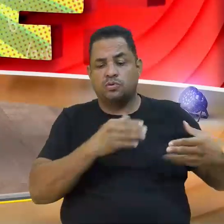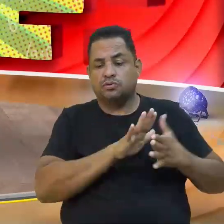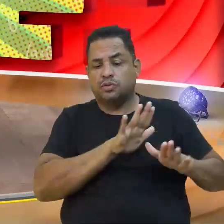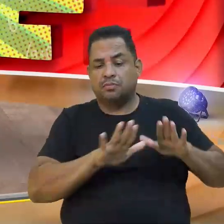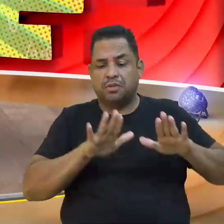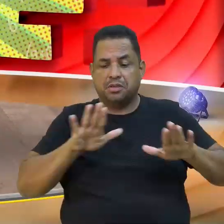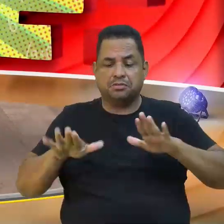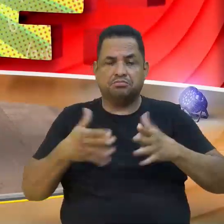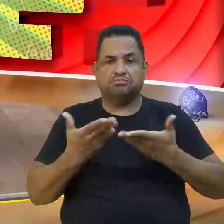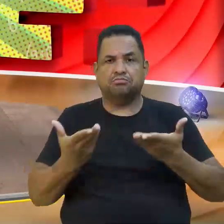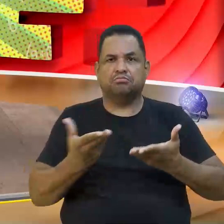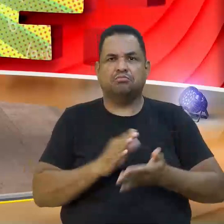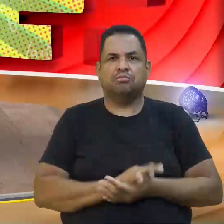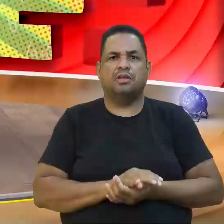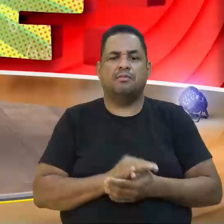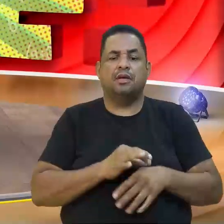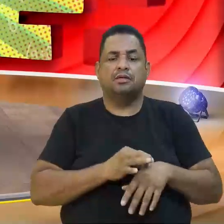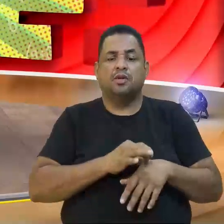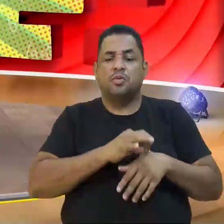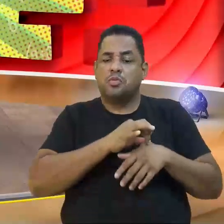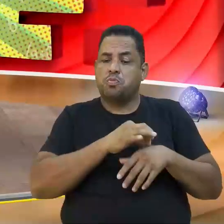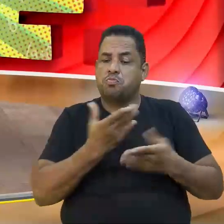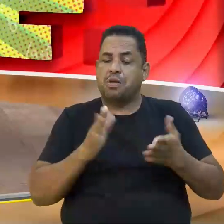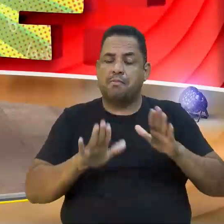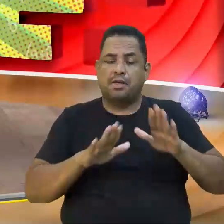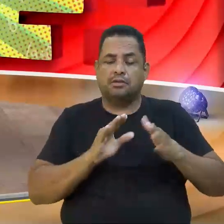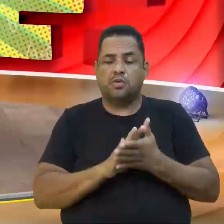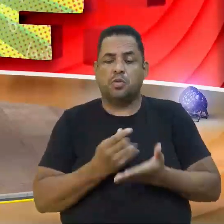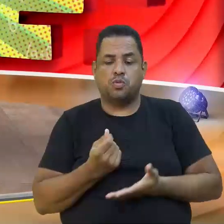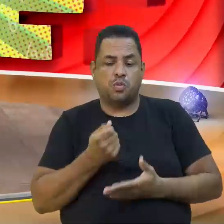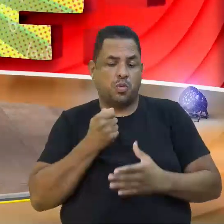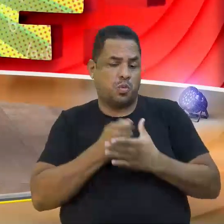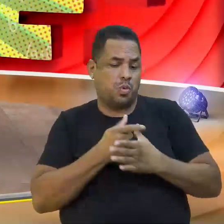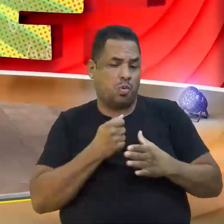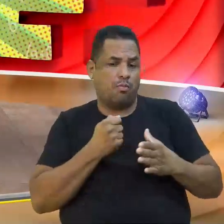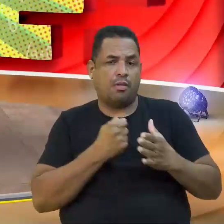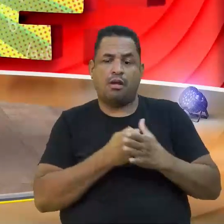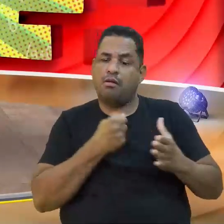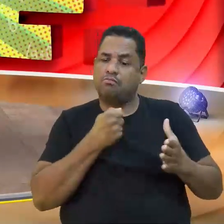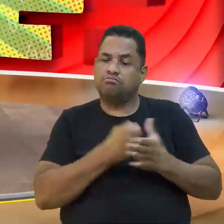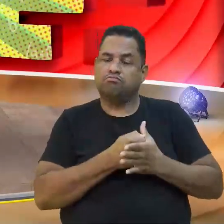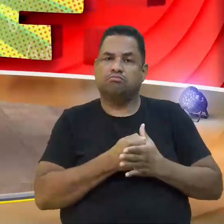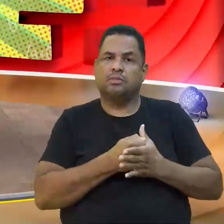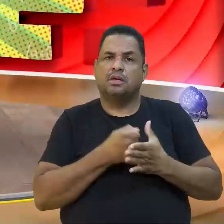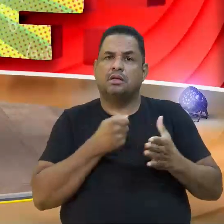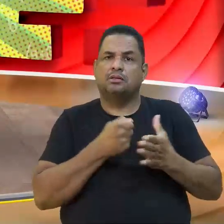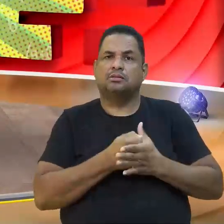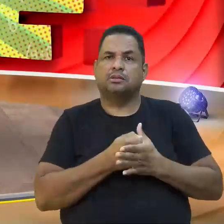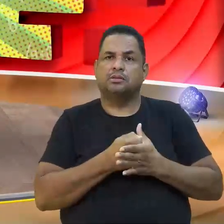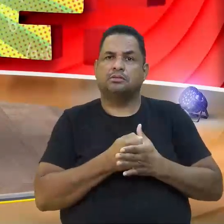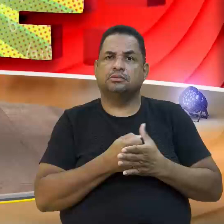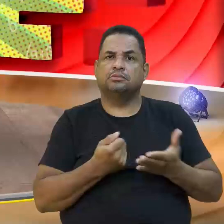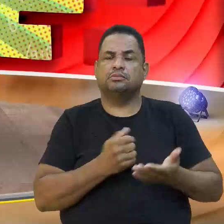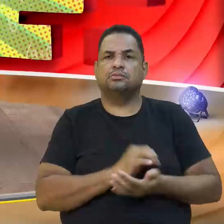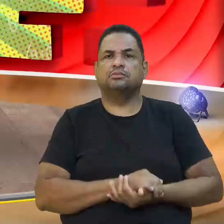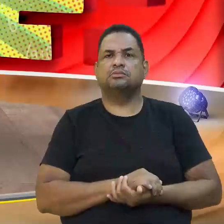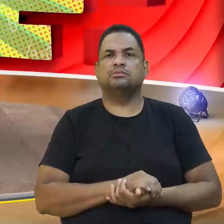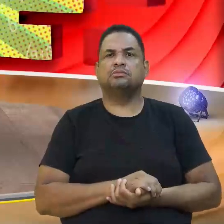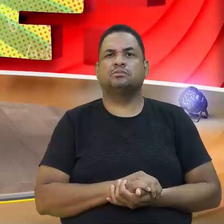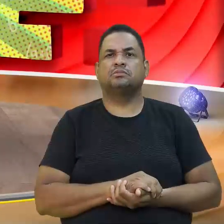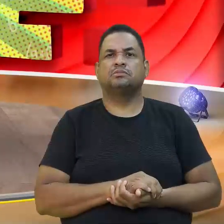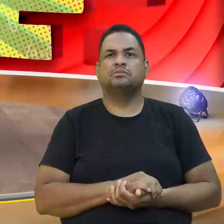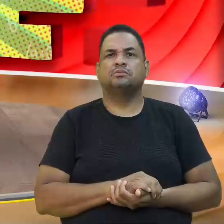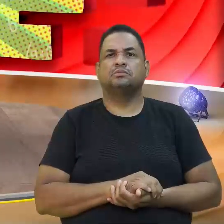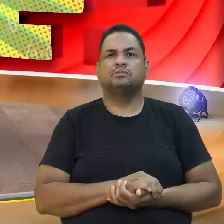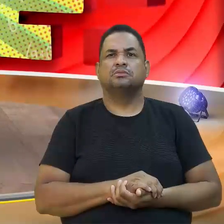depende de quantos quilos de carne eu comprar. Então pensando por esse lado, né? O que você acha aí? Bom, tem que somar com X? Ou é mais ou é